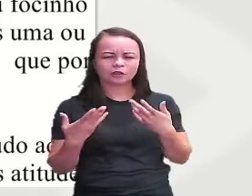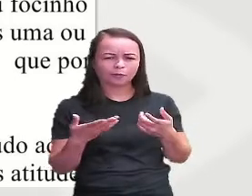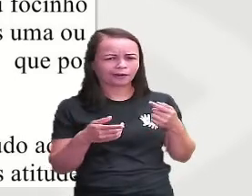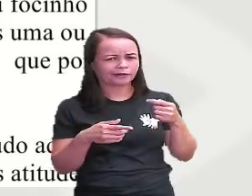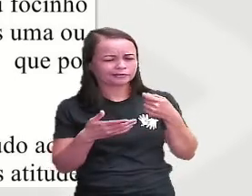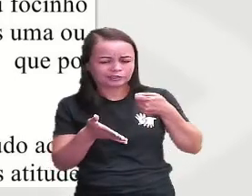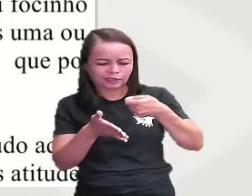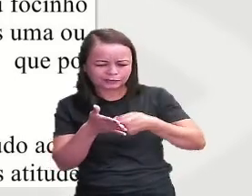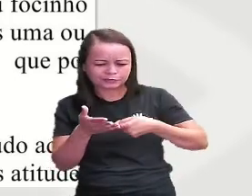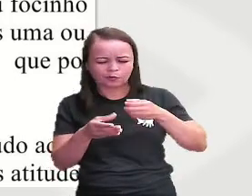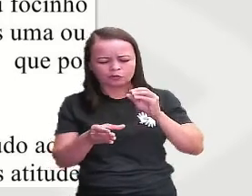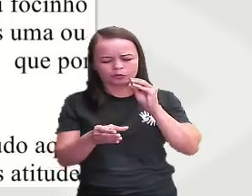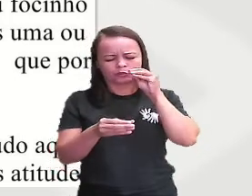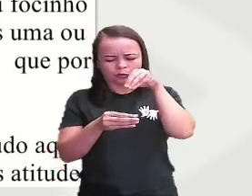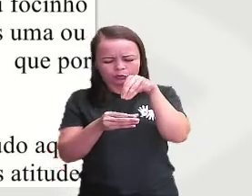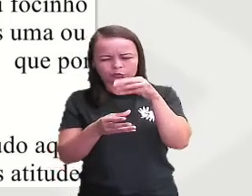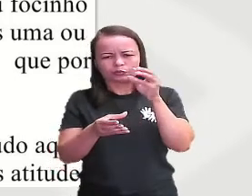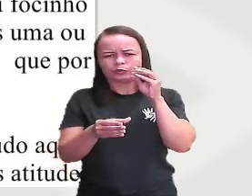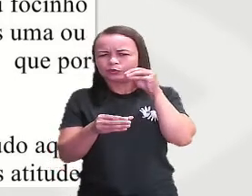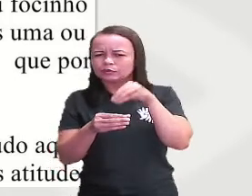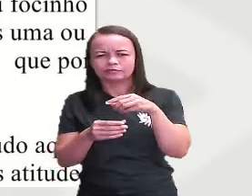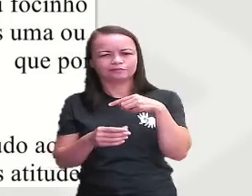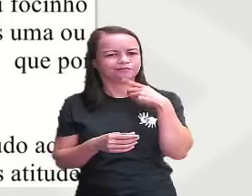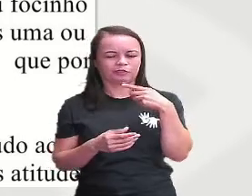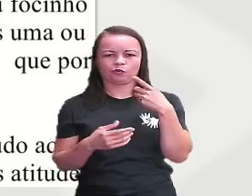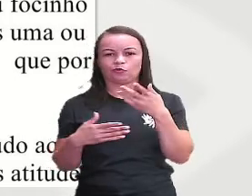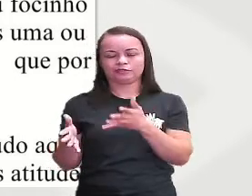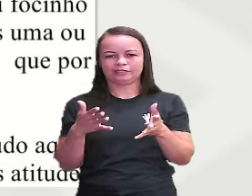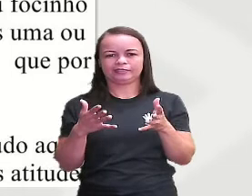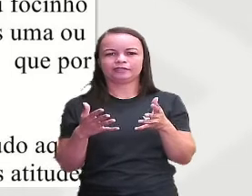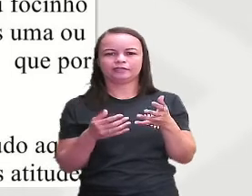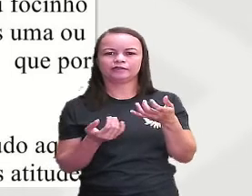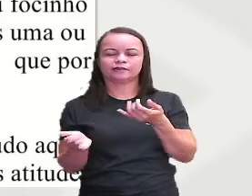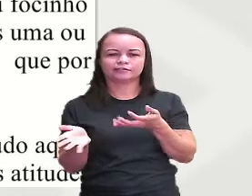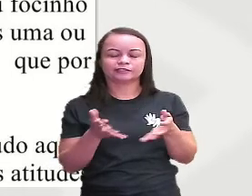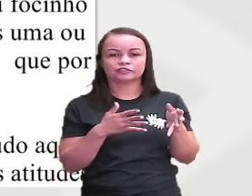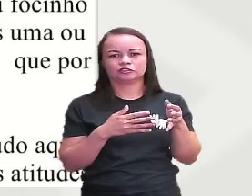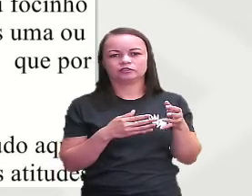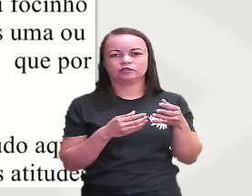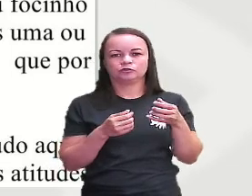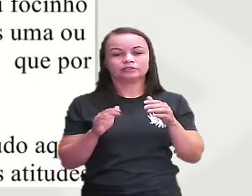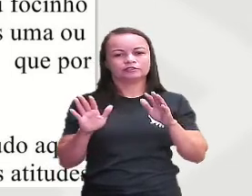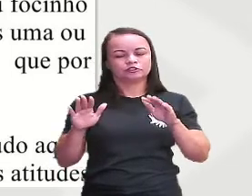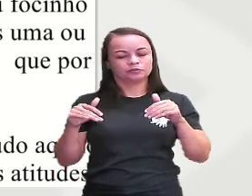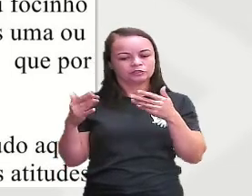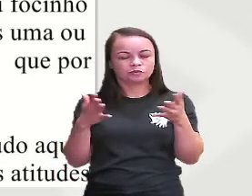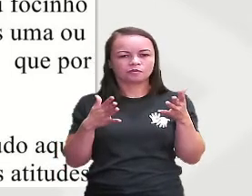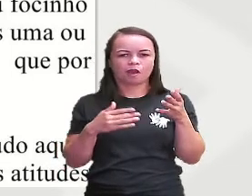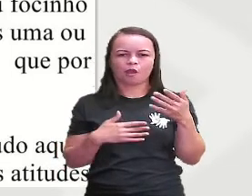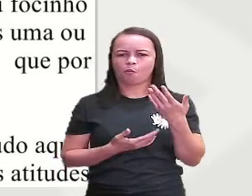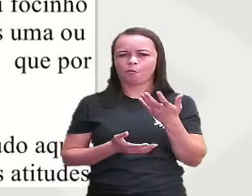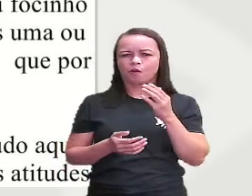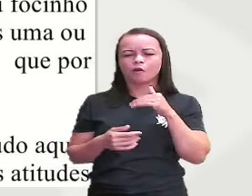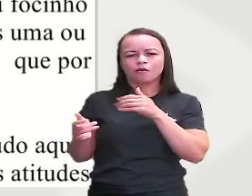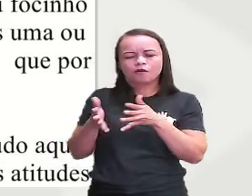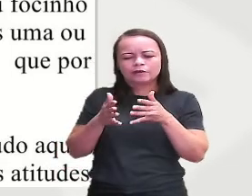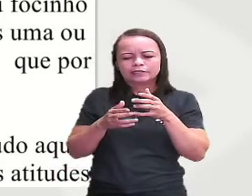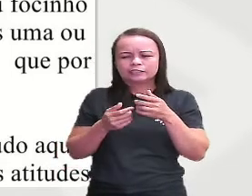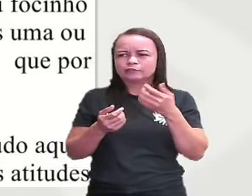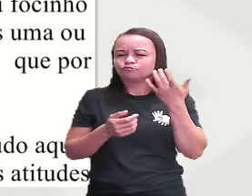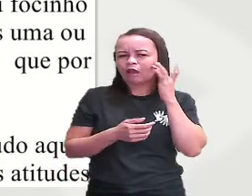vez, tentou duas vezes e desistiu, se despediu de mau humor, né? Achando que por algum